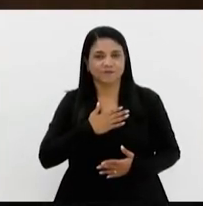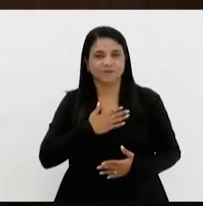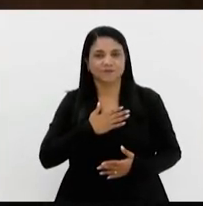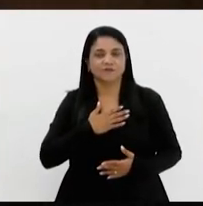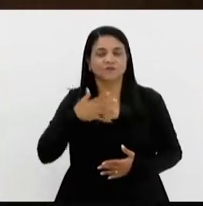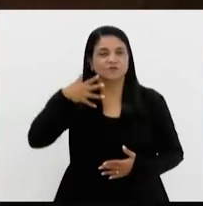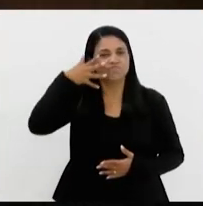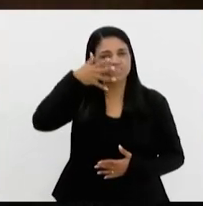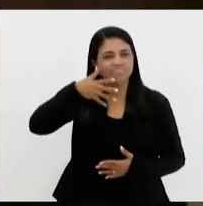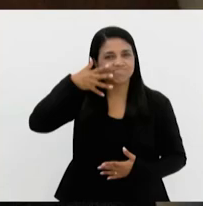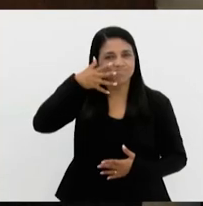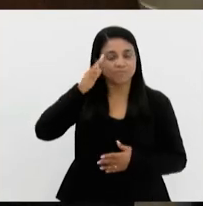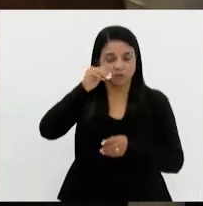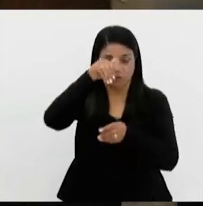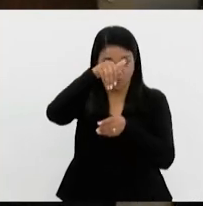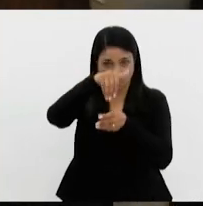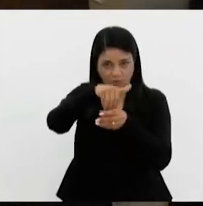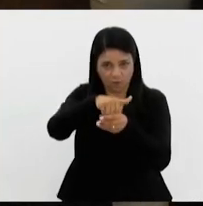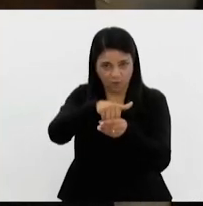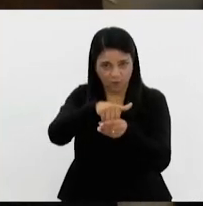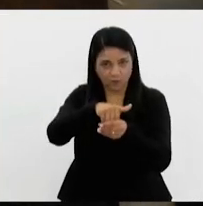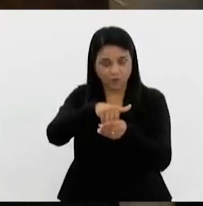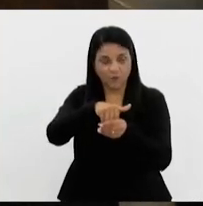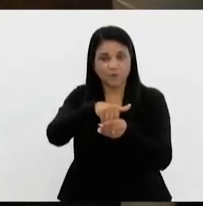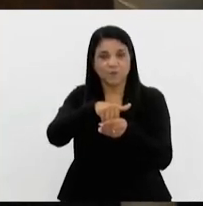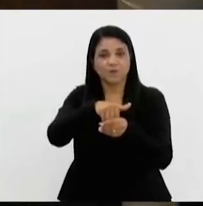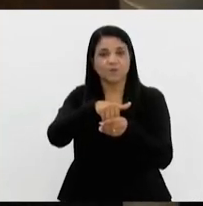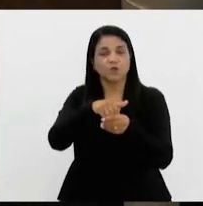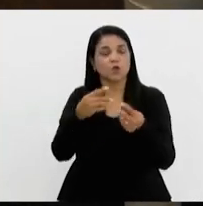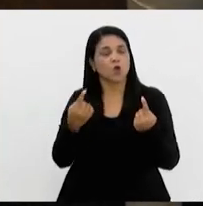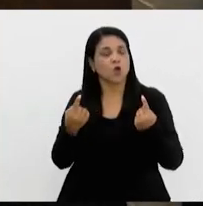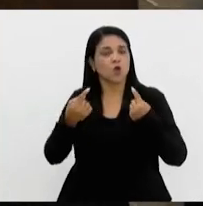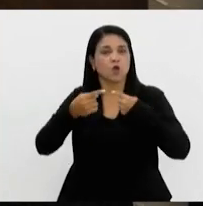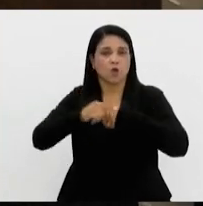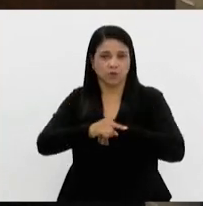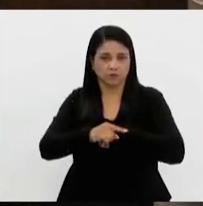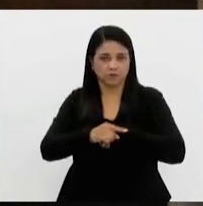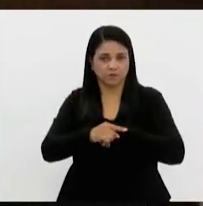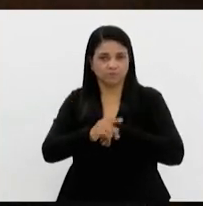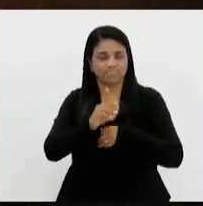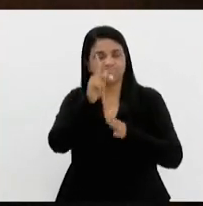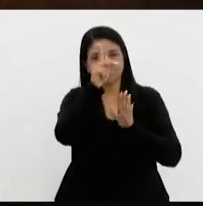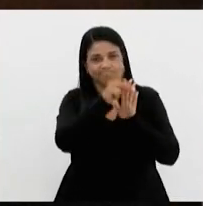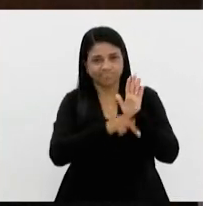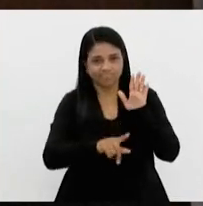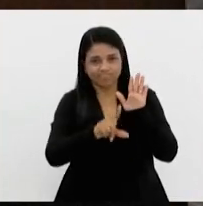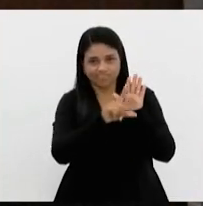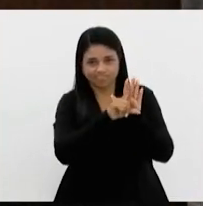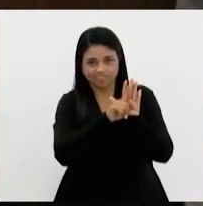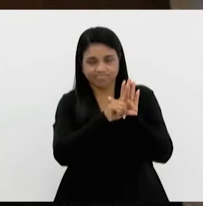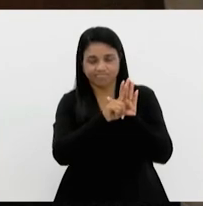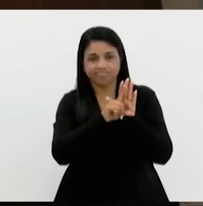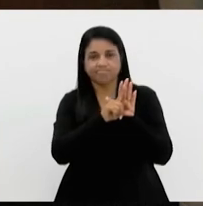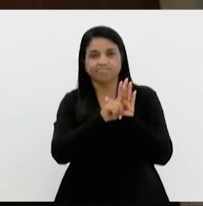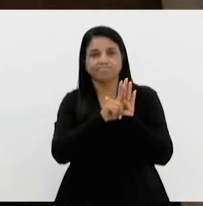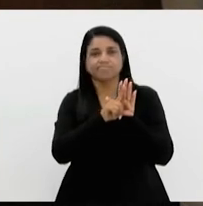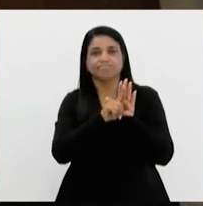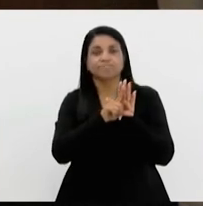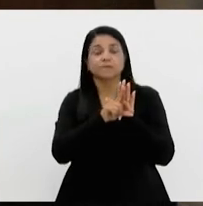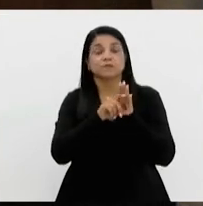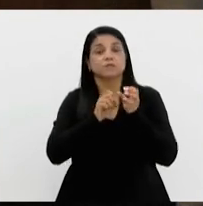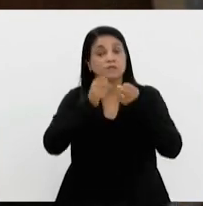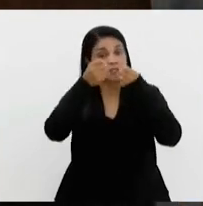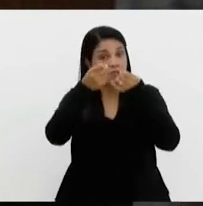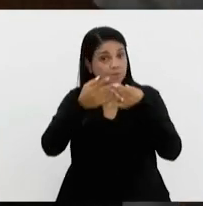manifestar meu voto absolutamente contrário a este projeto de lei, deixando claro